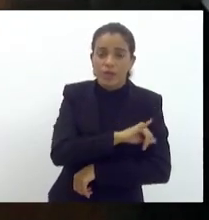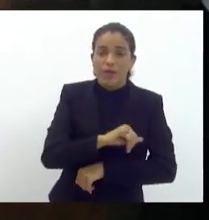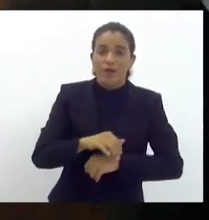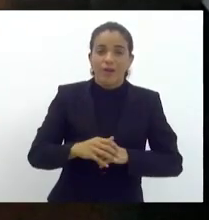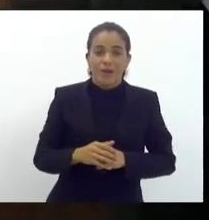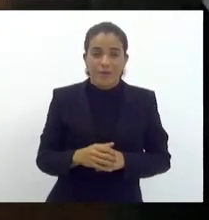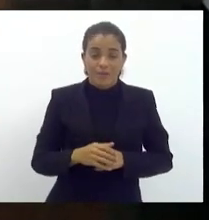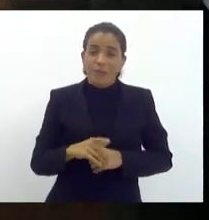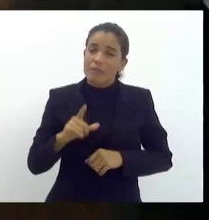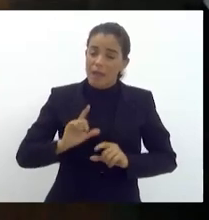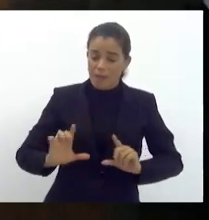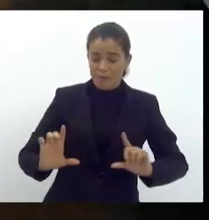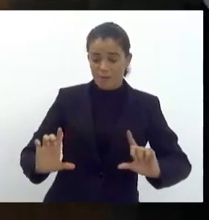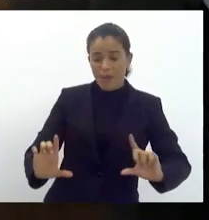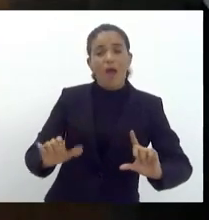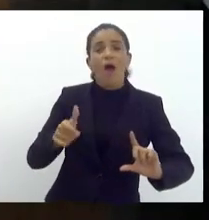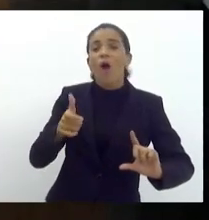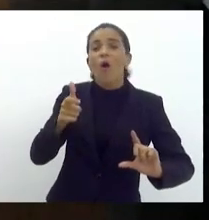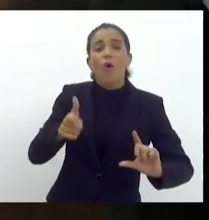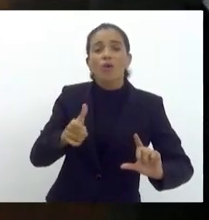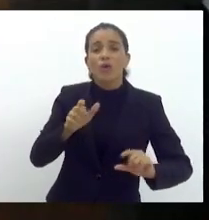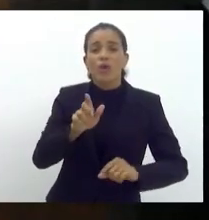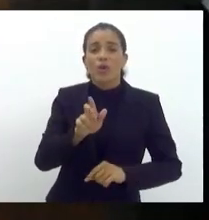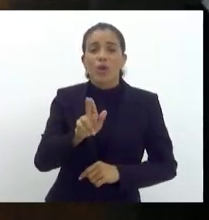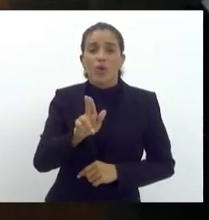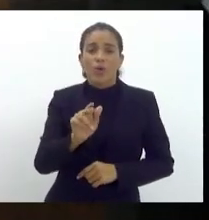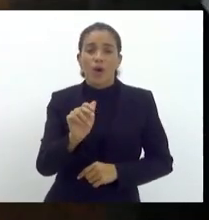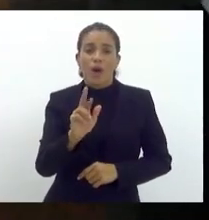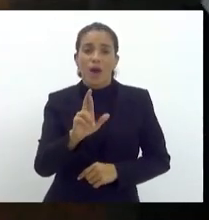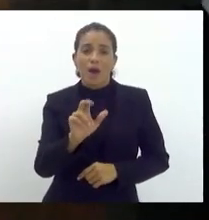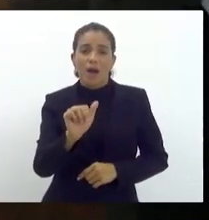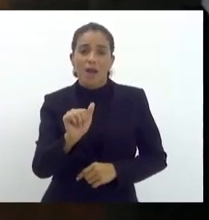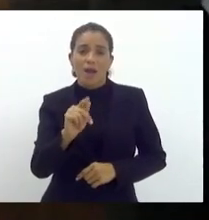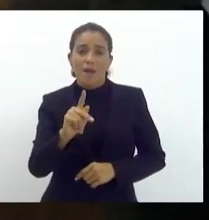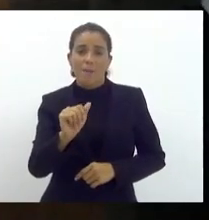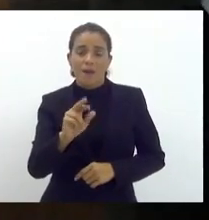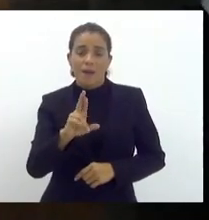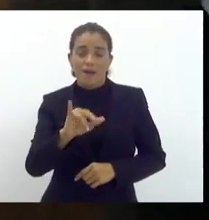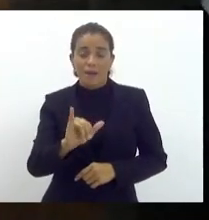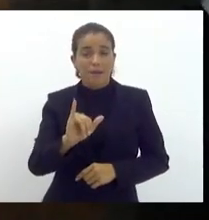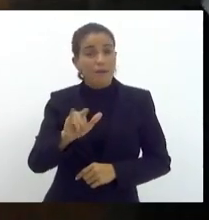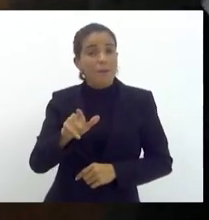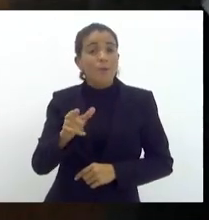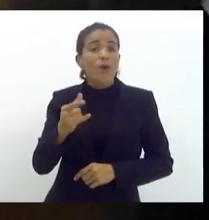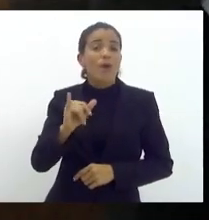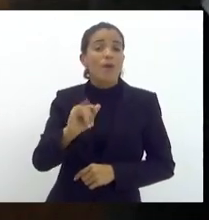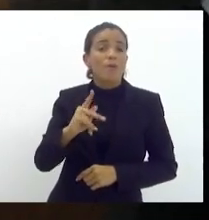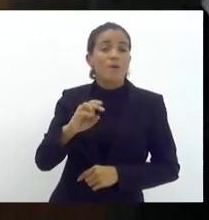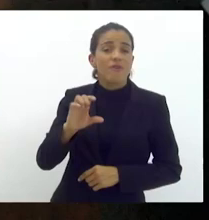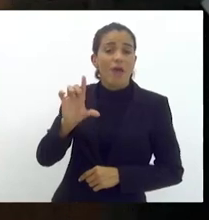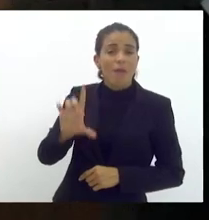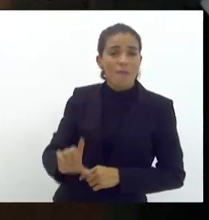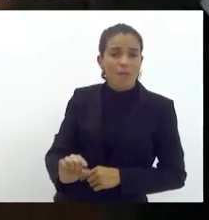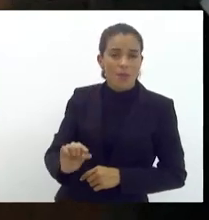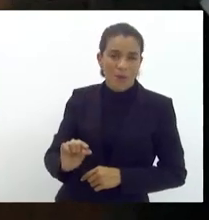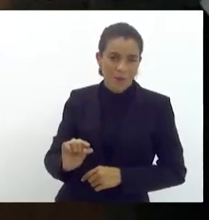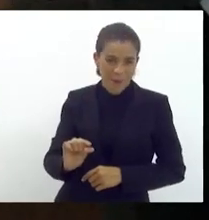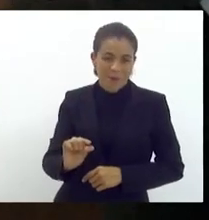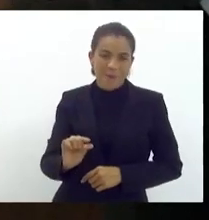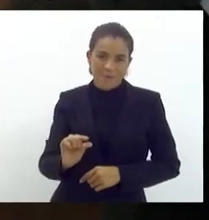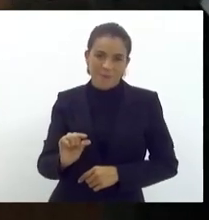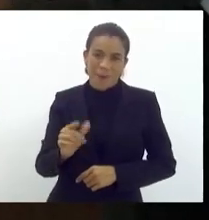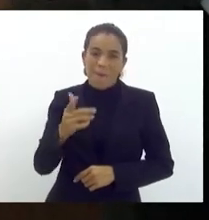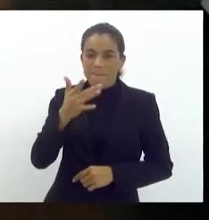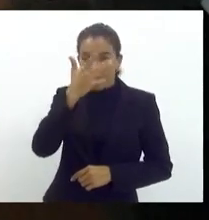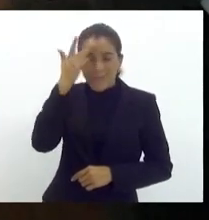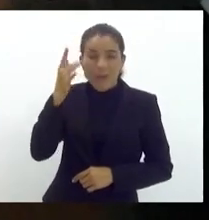anda com placa da onde de Guarapari porque para o IPVA lá é menor aí o pessoal para poder arrumar diminuir o